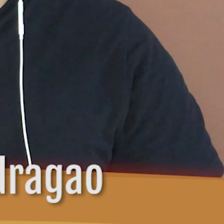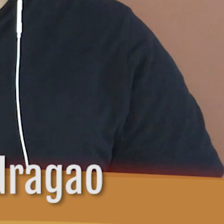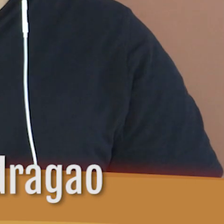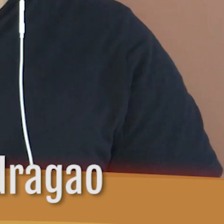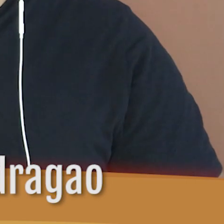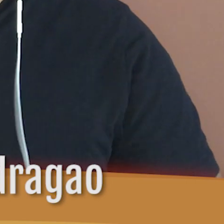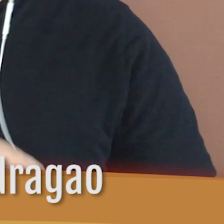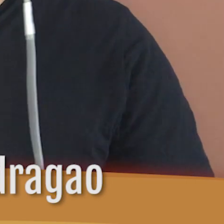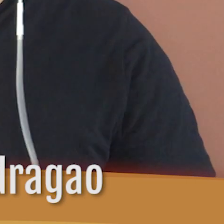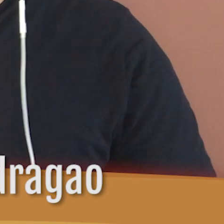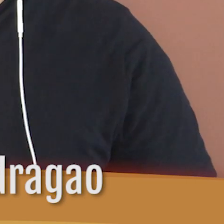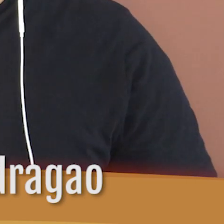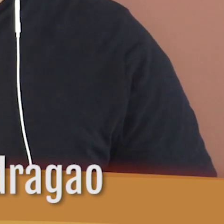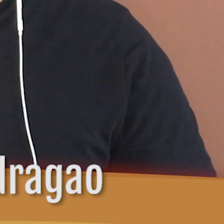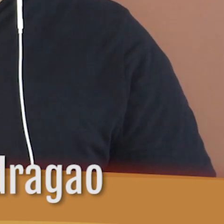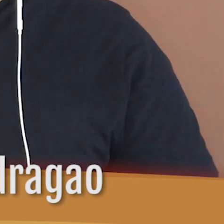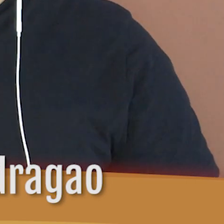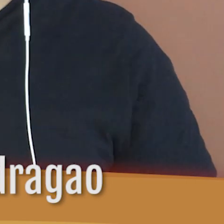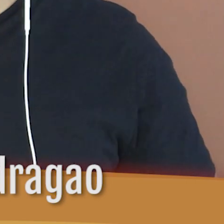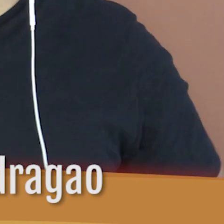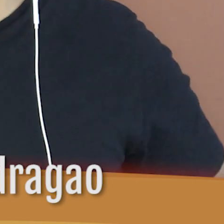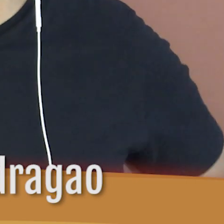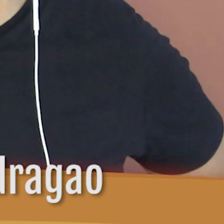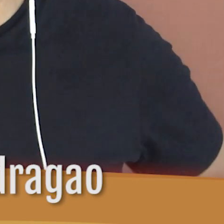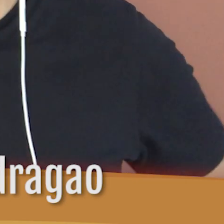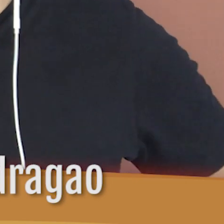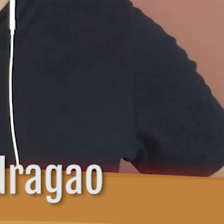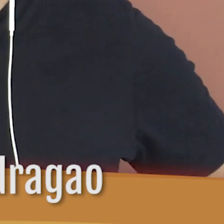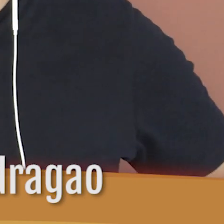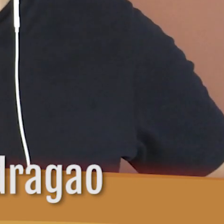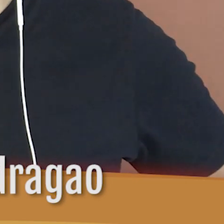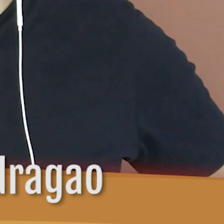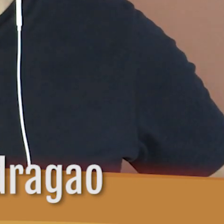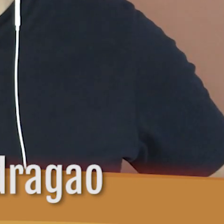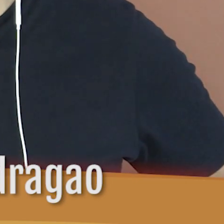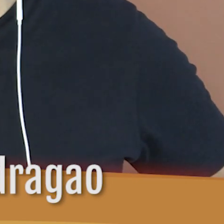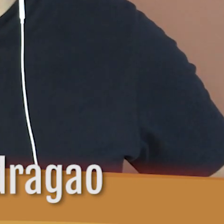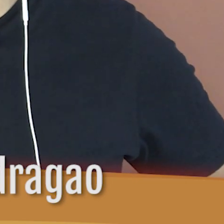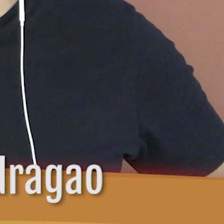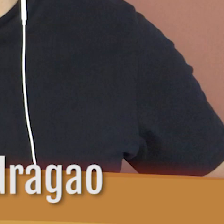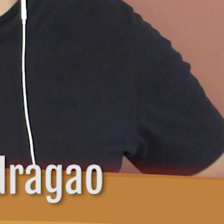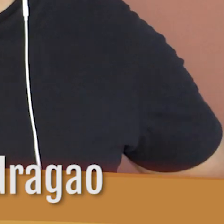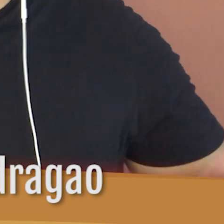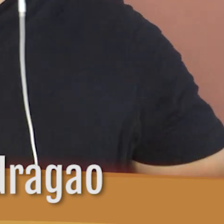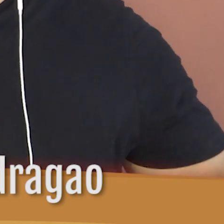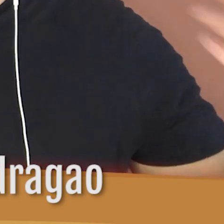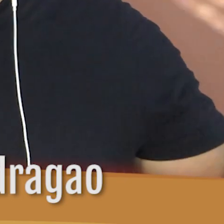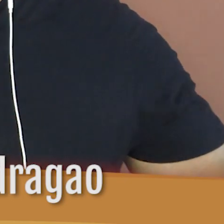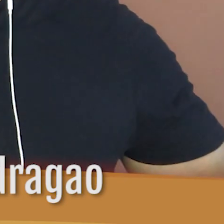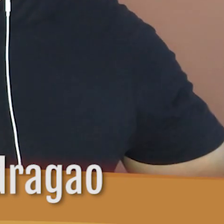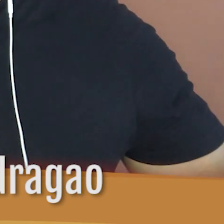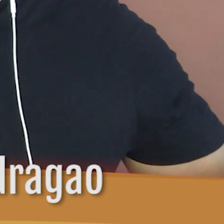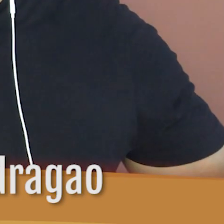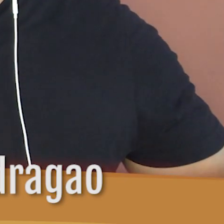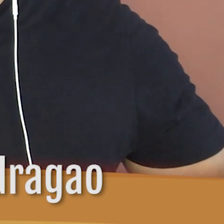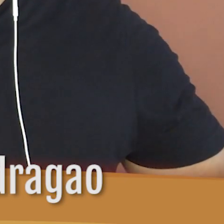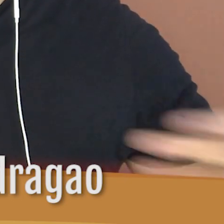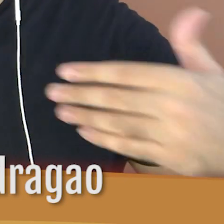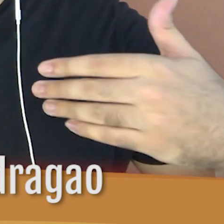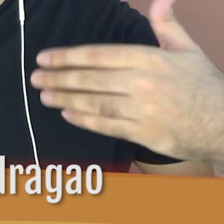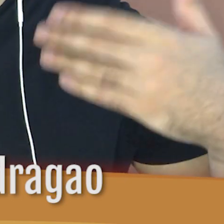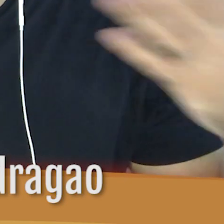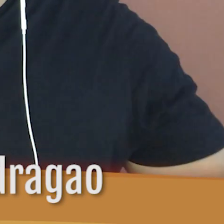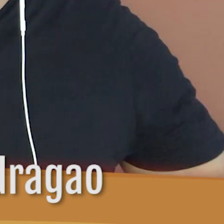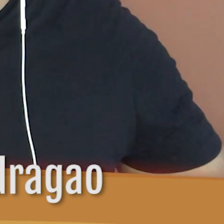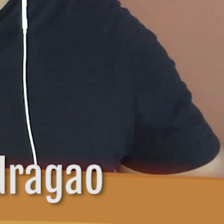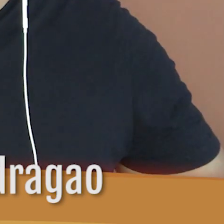equipe reduzida e só envolvendo as pessoas necessárias para o desenvolvimento dos trabalhos. Normas que todo mundo precisa seguir, né?